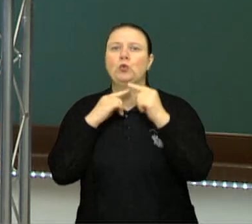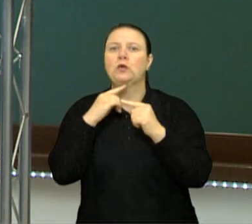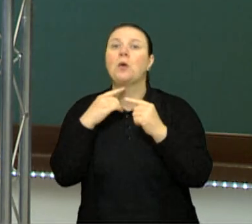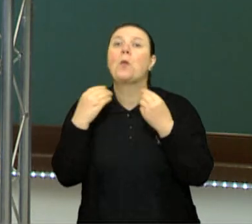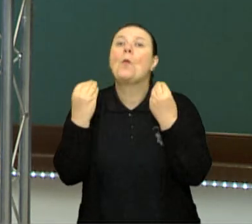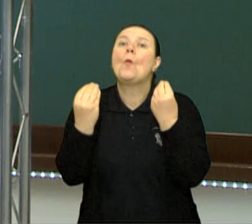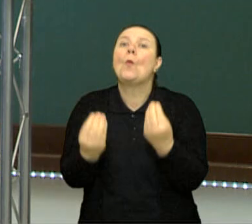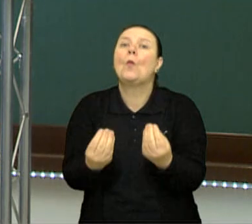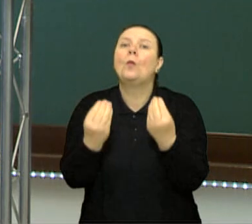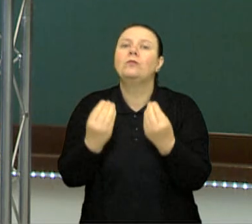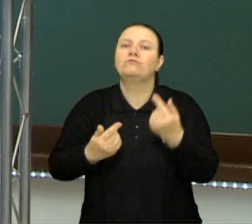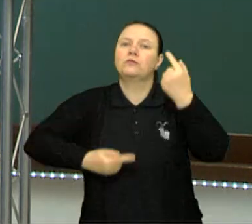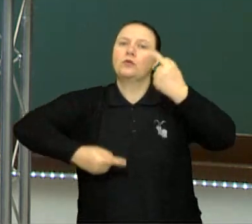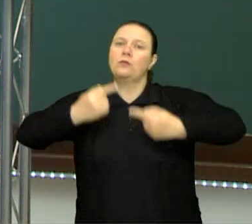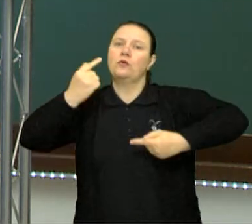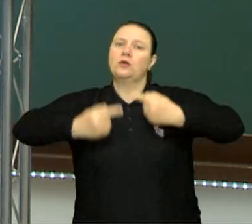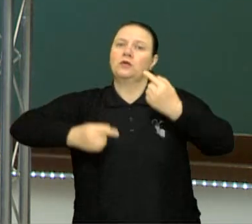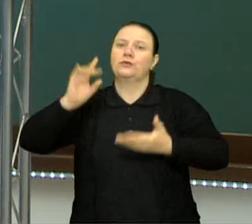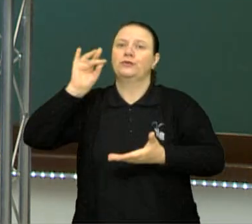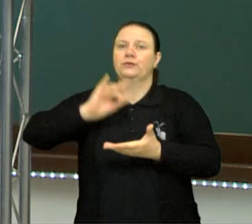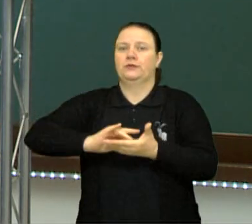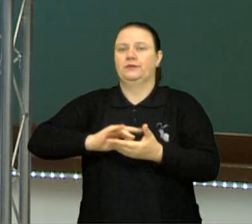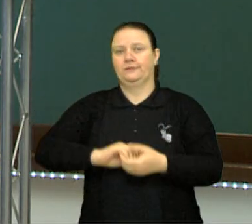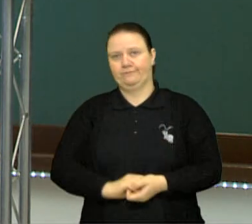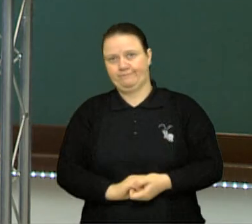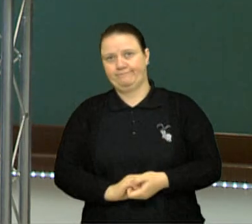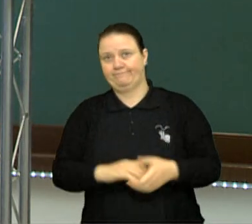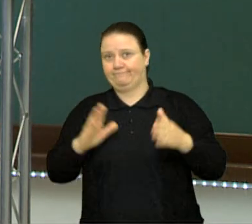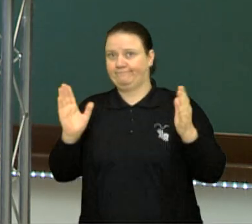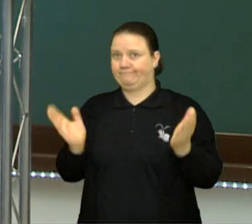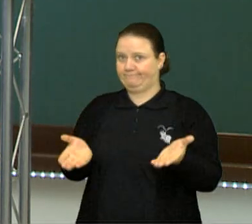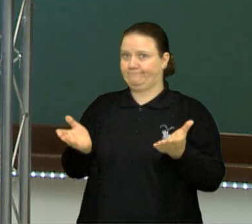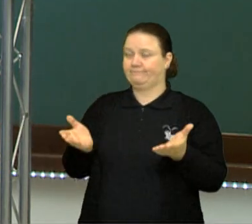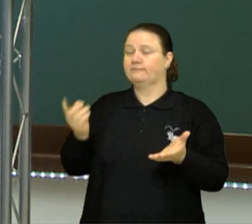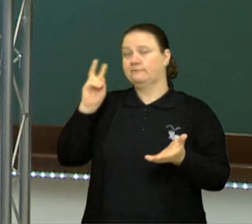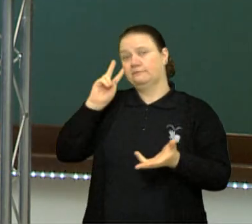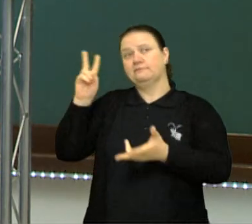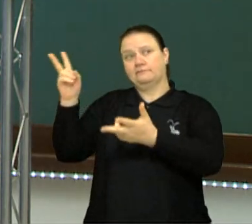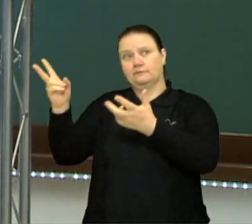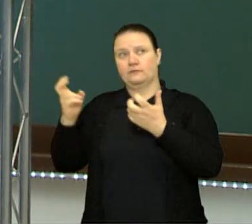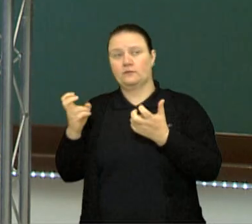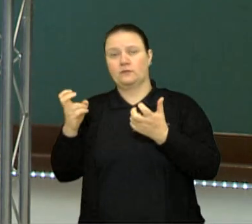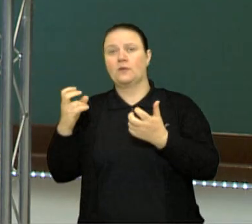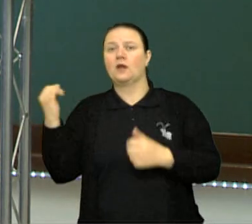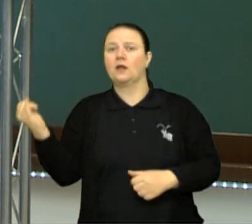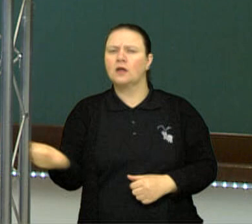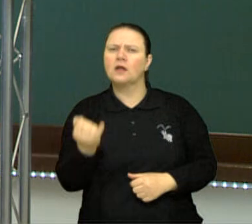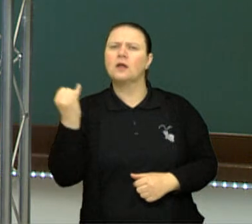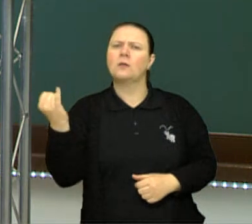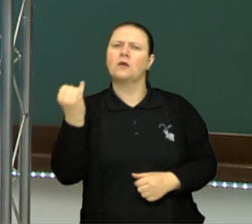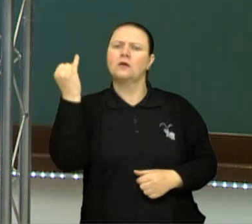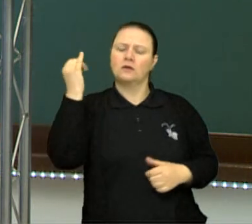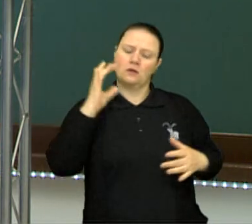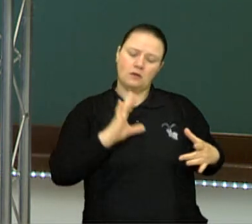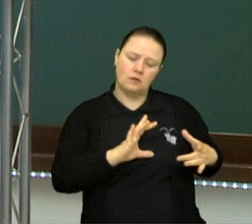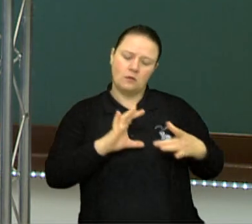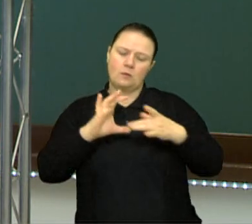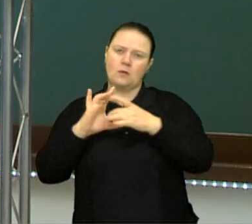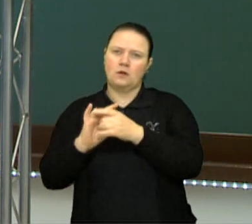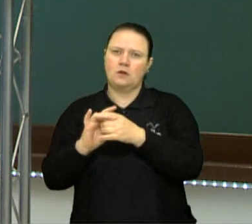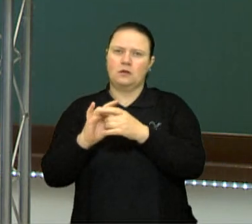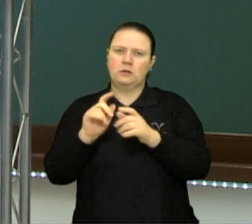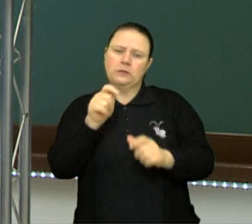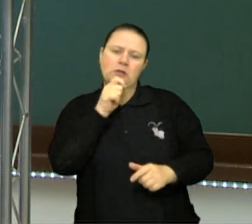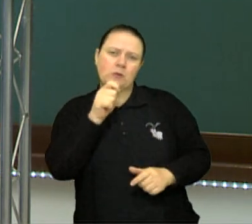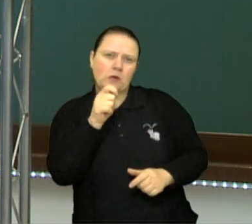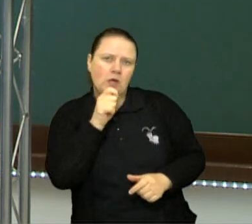política centralizada em suas fronteiras? Dessa forma, é importante vocês abordarem neste contexto uma reportagem,